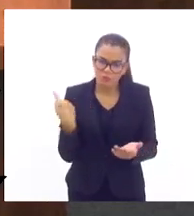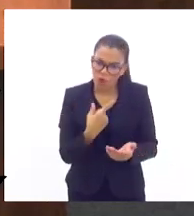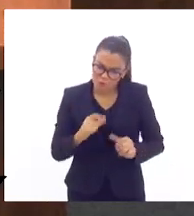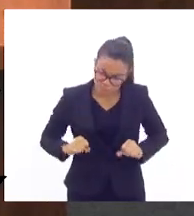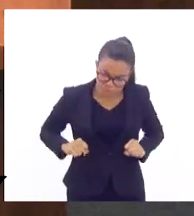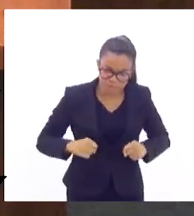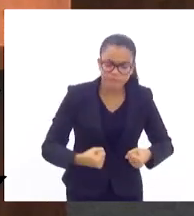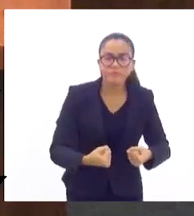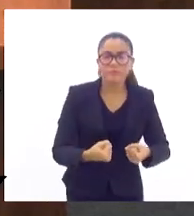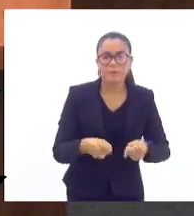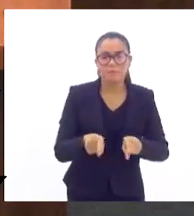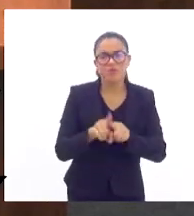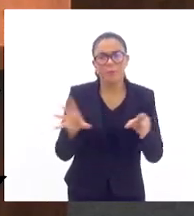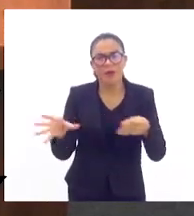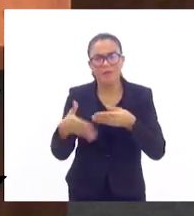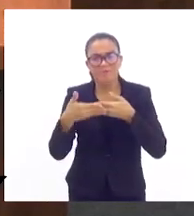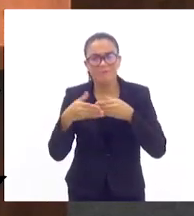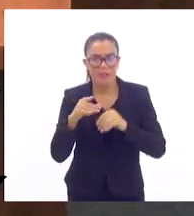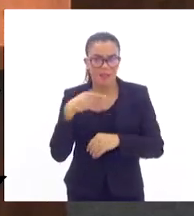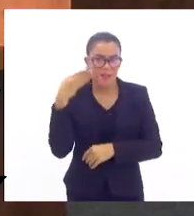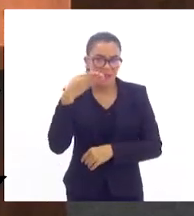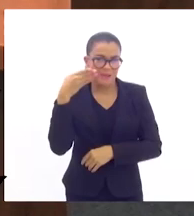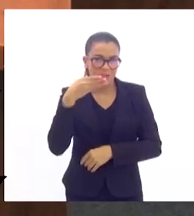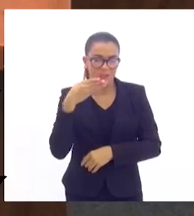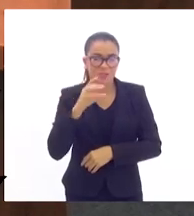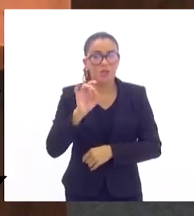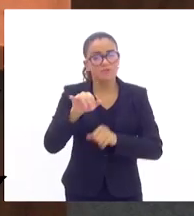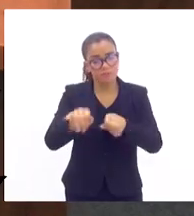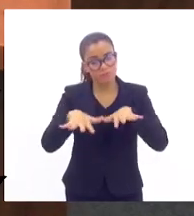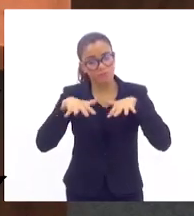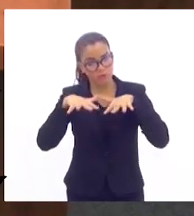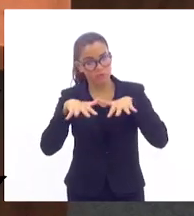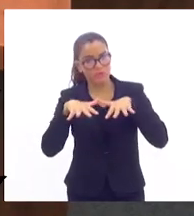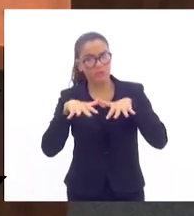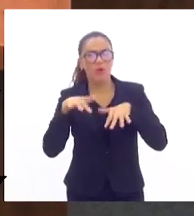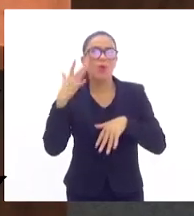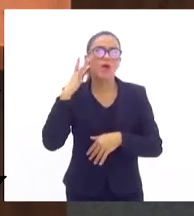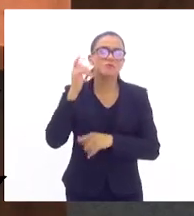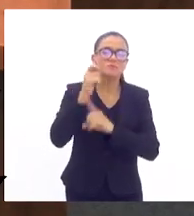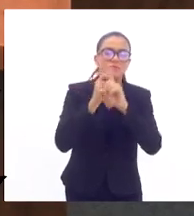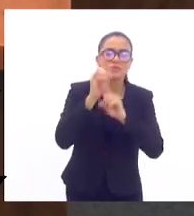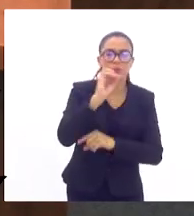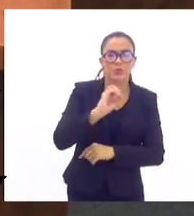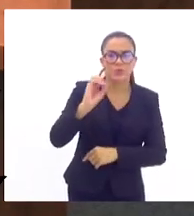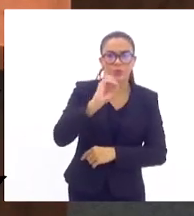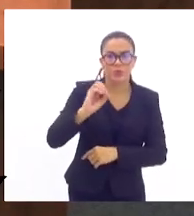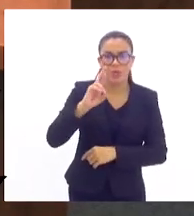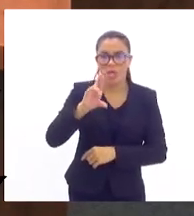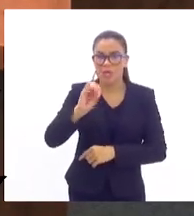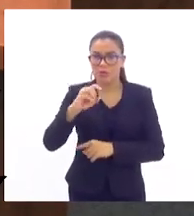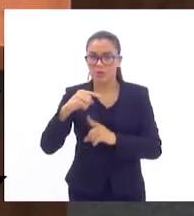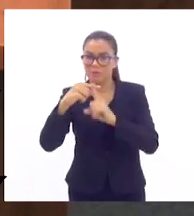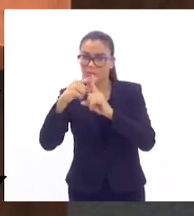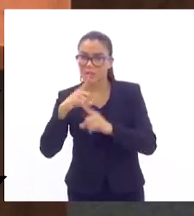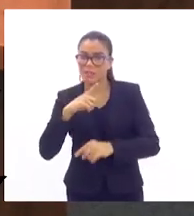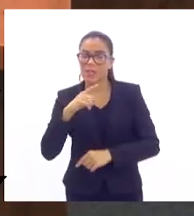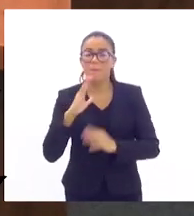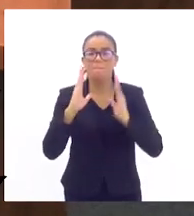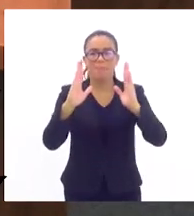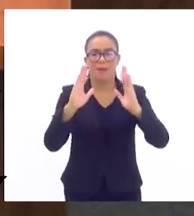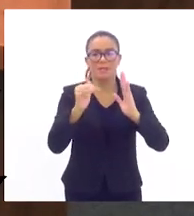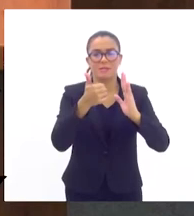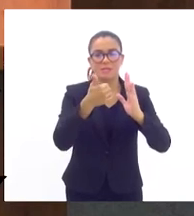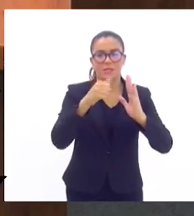vocês. Só para finalizar, deputado, na última audiência que nós fizemos na Câmara de Pinheiral, foi em outubro, se eu não me engano, a Rio Mais falou que ela tinha um prazo de 180 dias